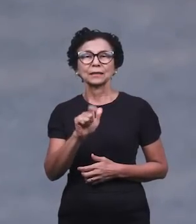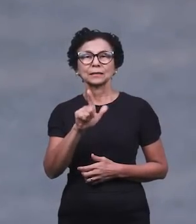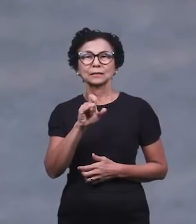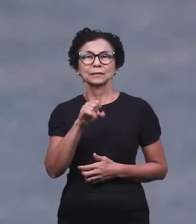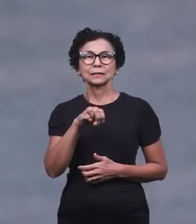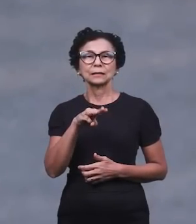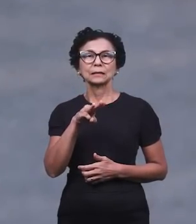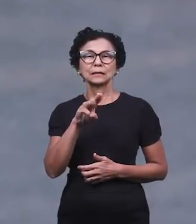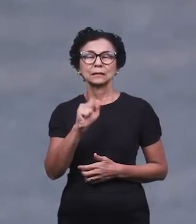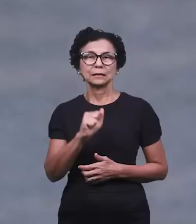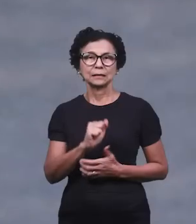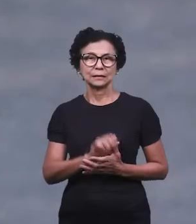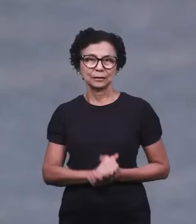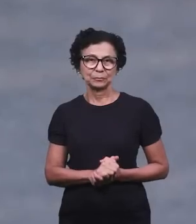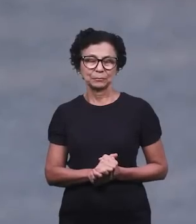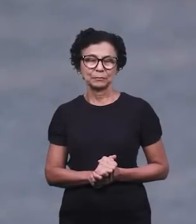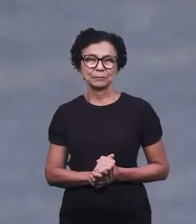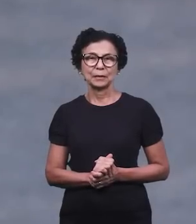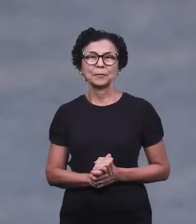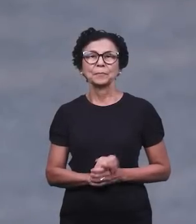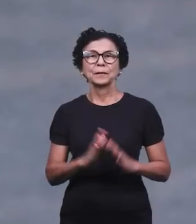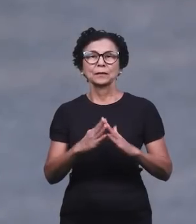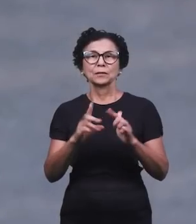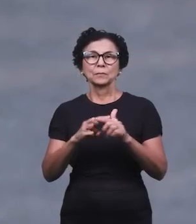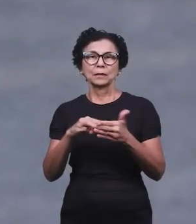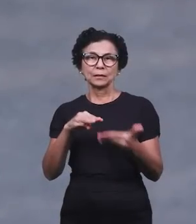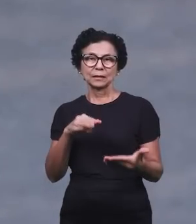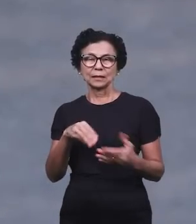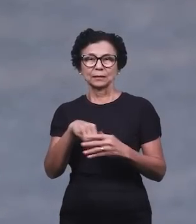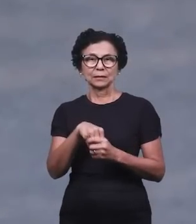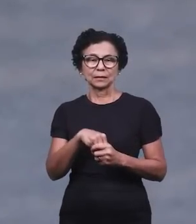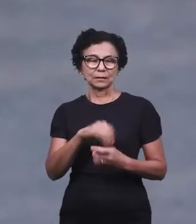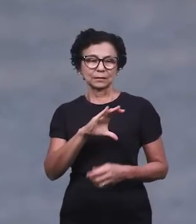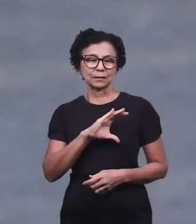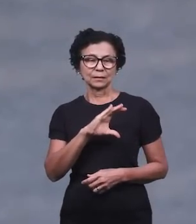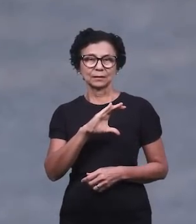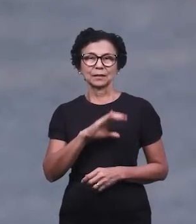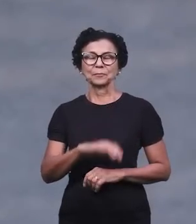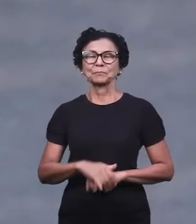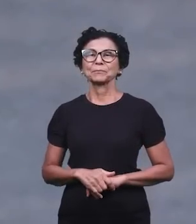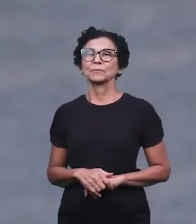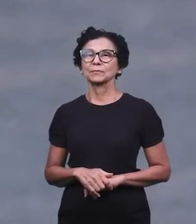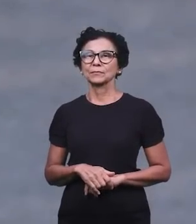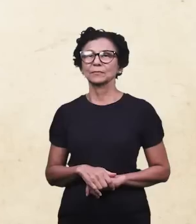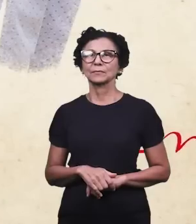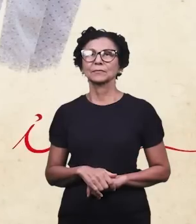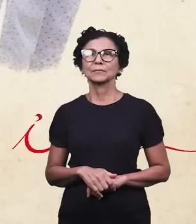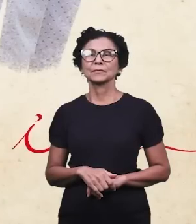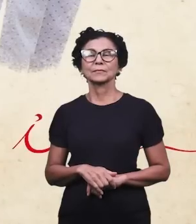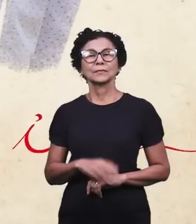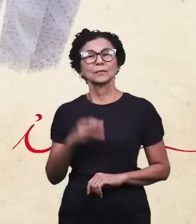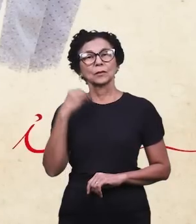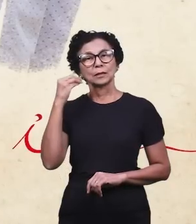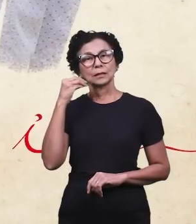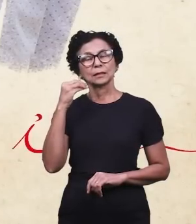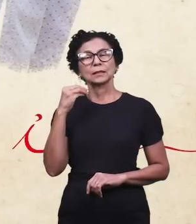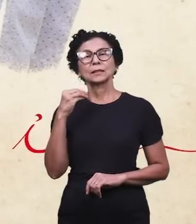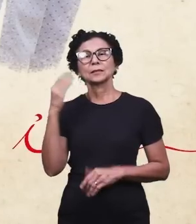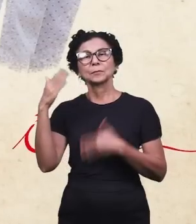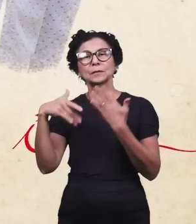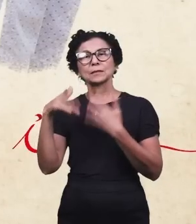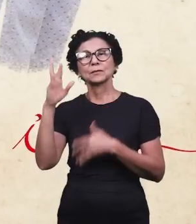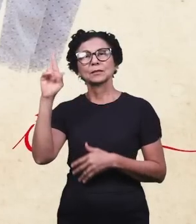no Canadá. E ela vai falar sobre a experiência dela com a alegria do Senhor. Então, fala, jovem.